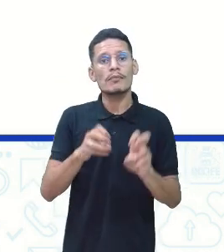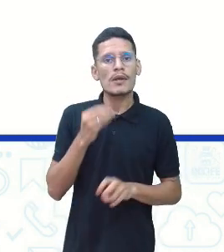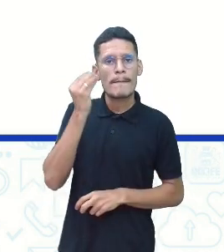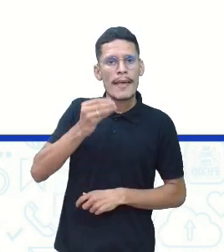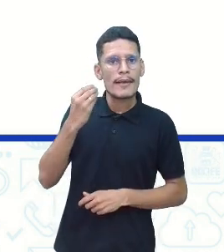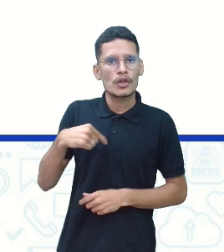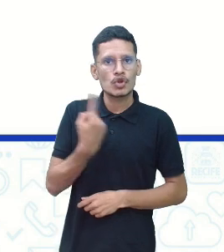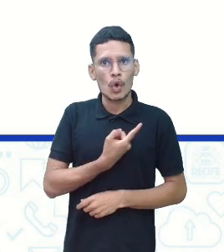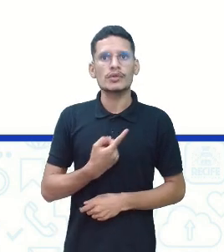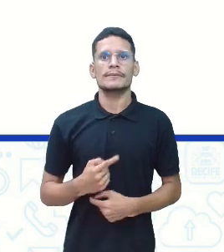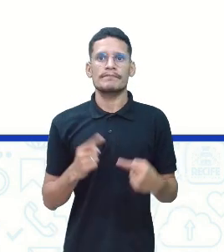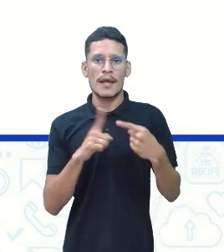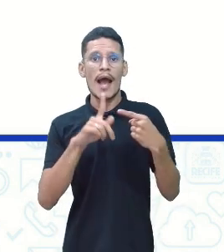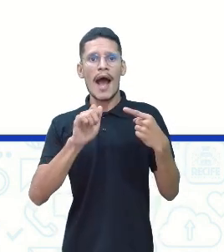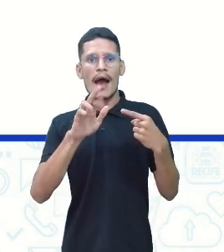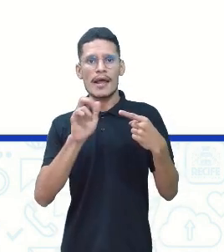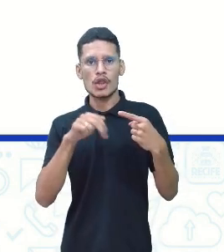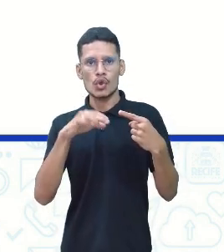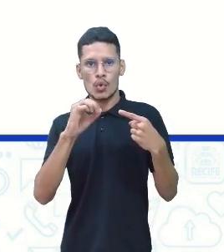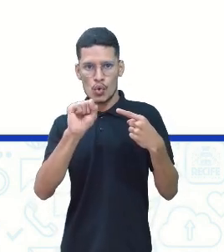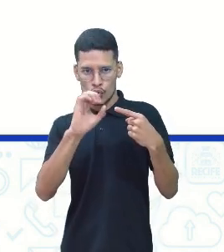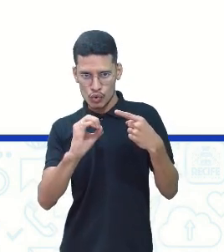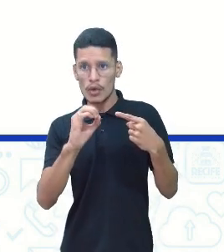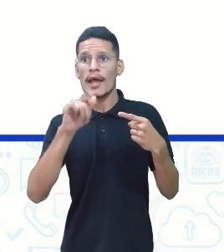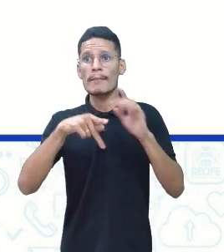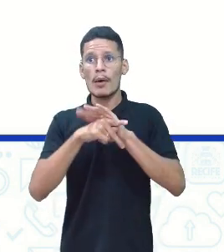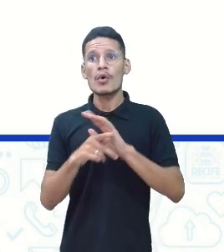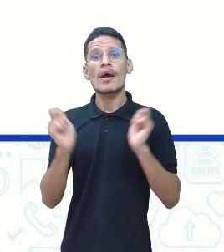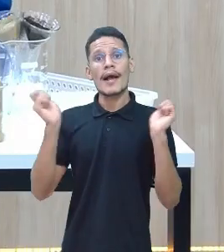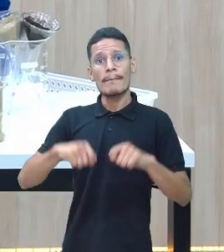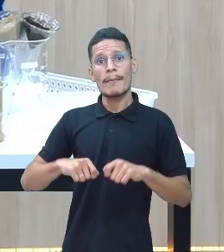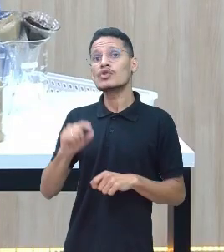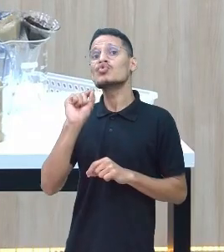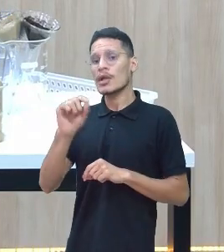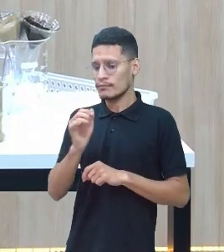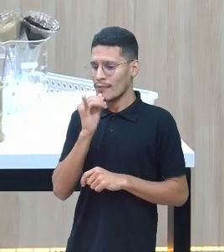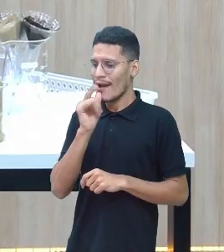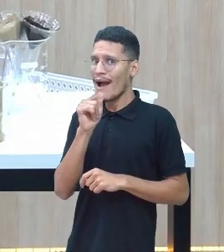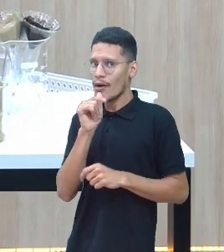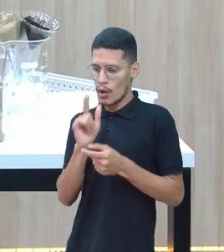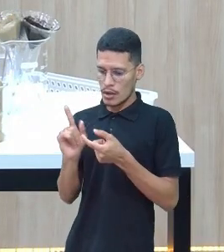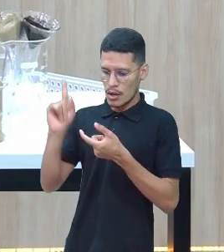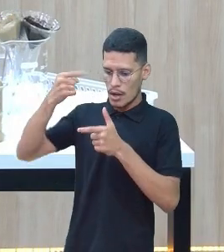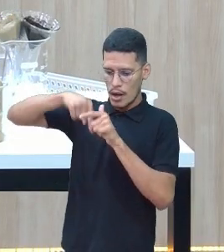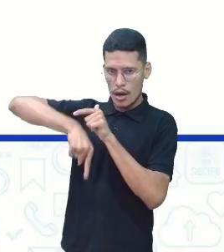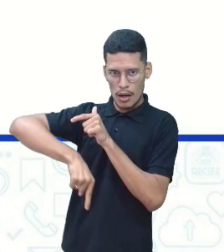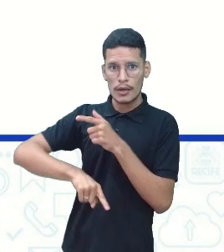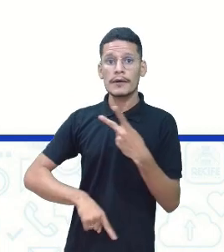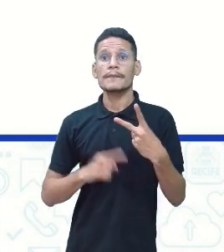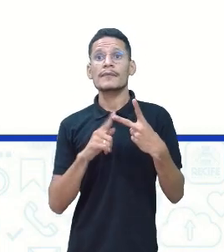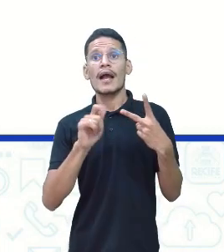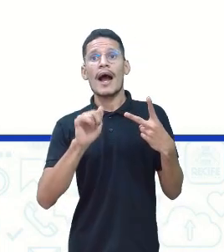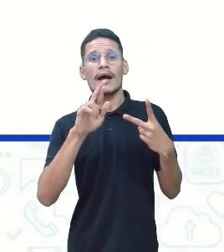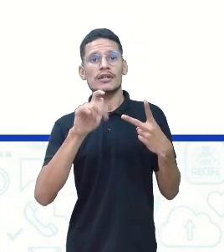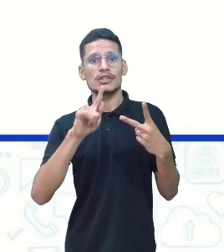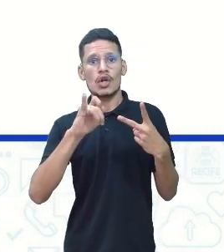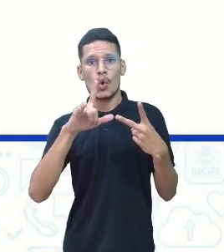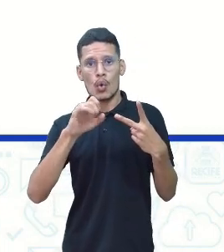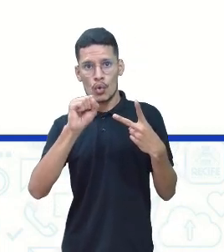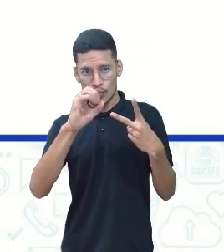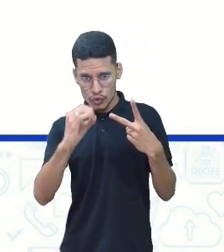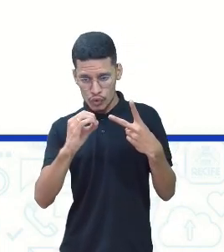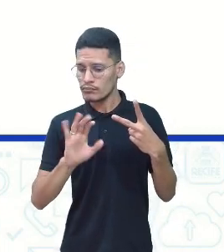Então, nós vimos aqui, ó, o arenoso mais permeável, a água passando facilmente. O argiloso menos